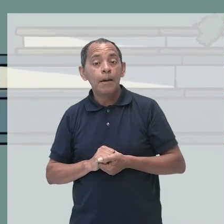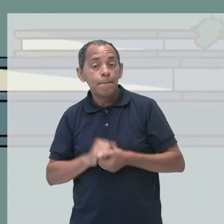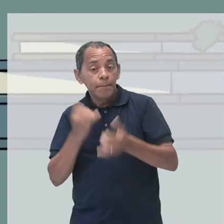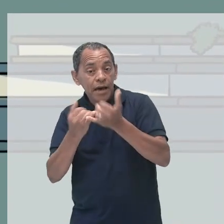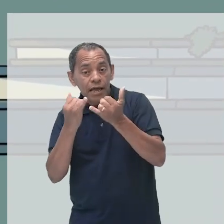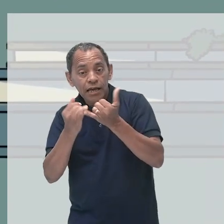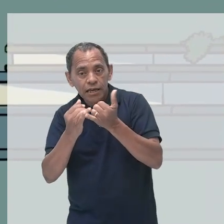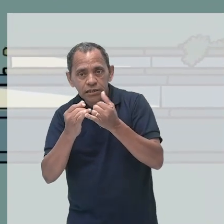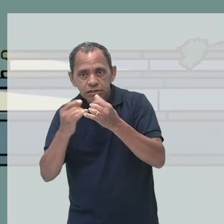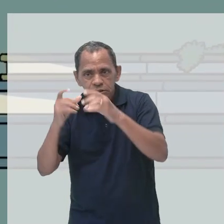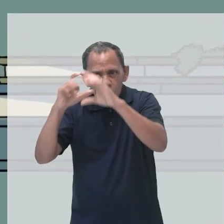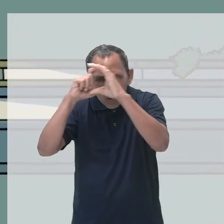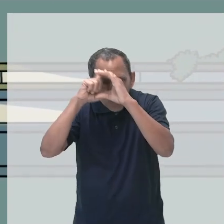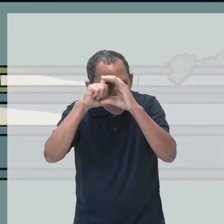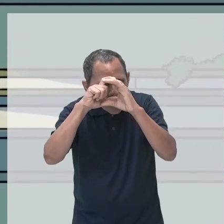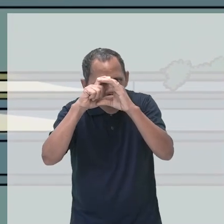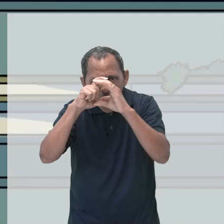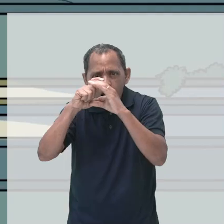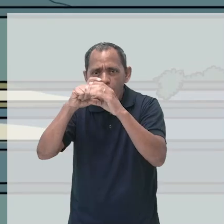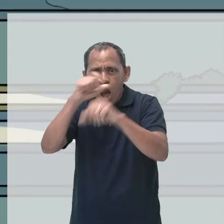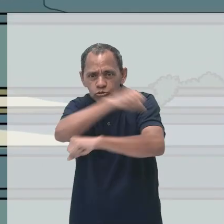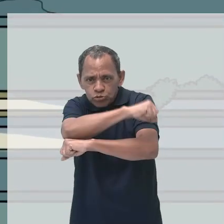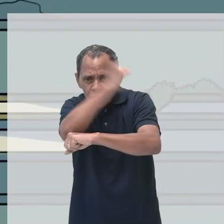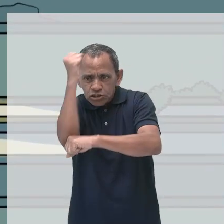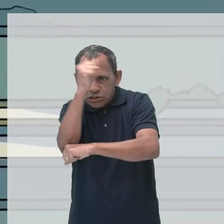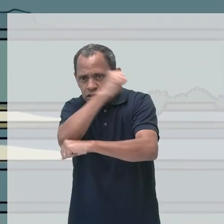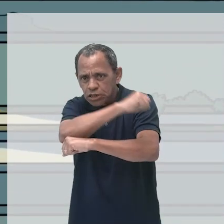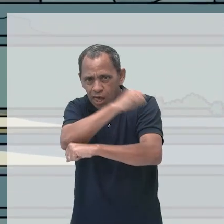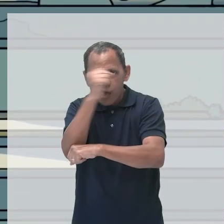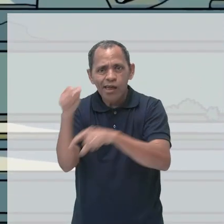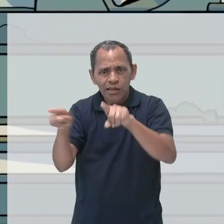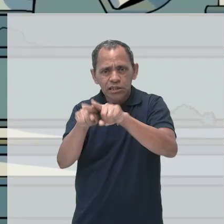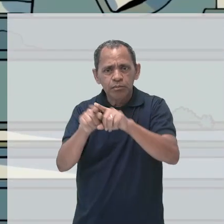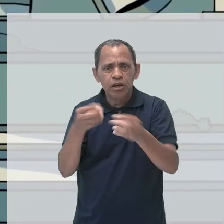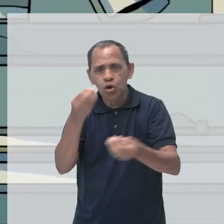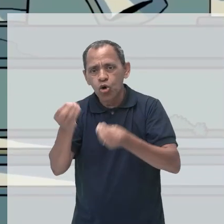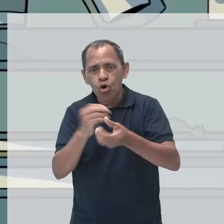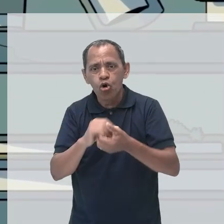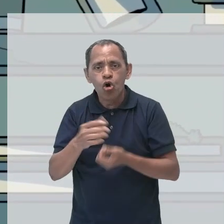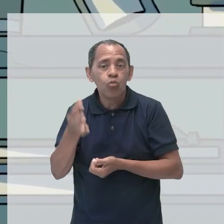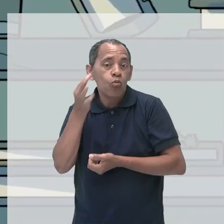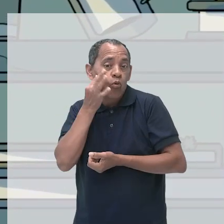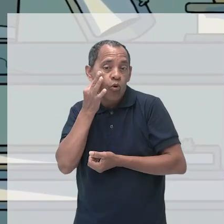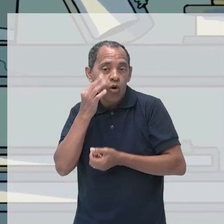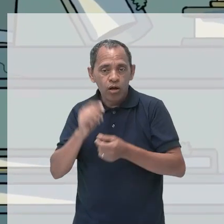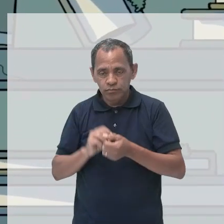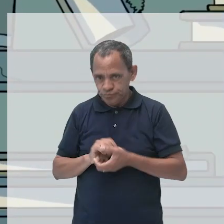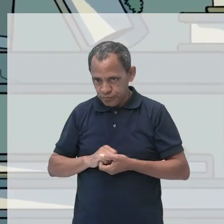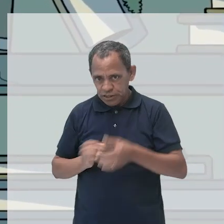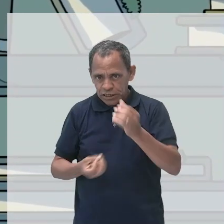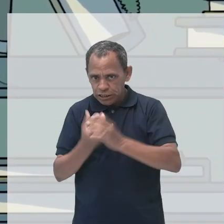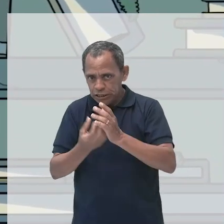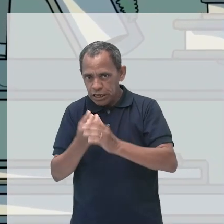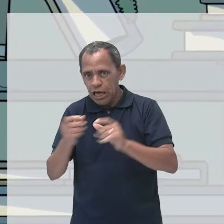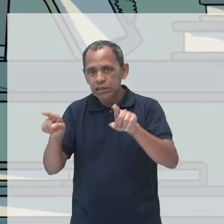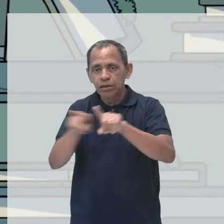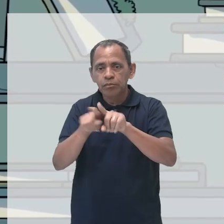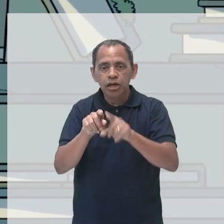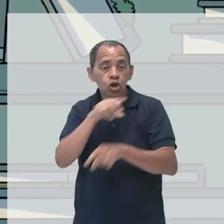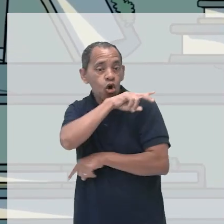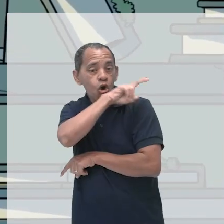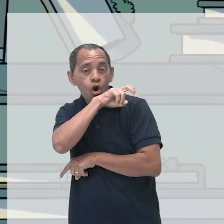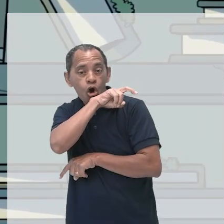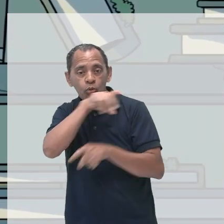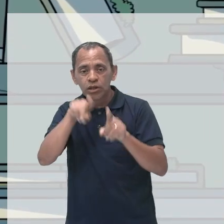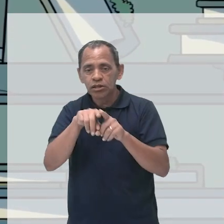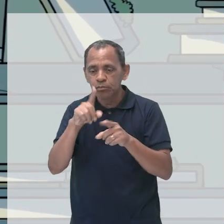janelas ou roçavam os parapeitos com insistência. Instalava-se a ameaça de lagartas e cobras zanzando dentro